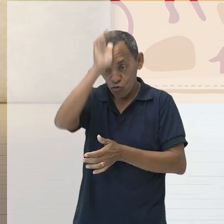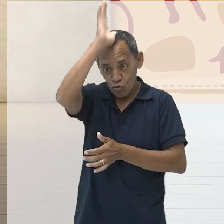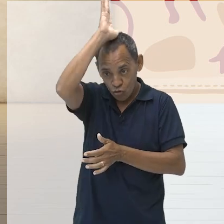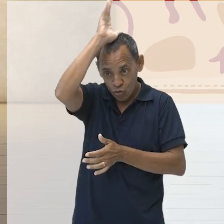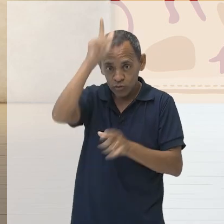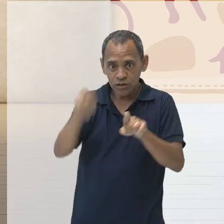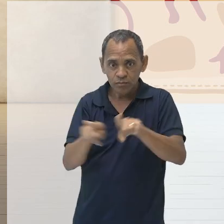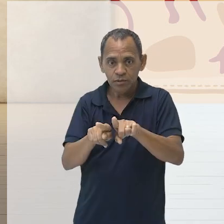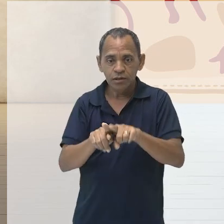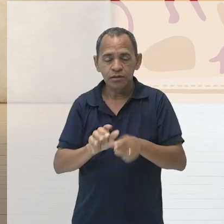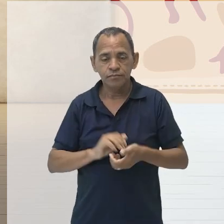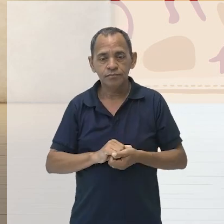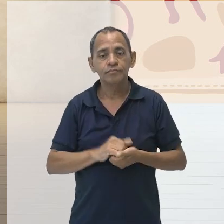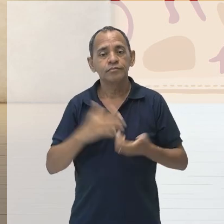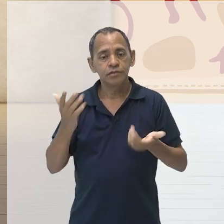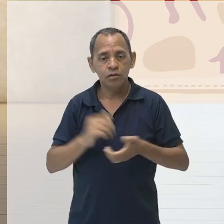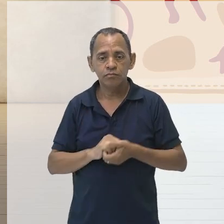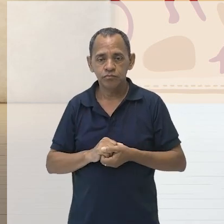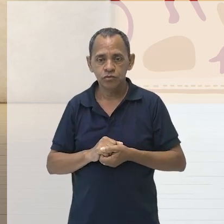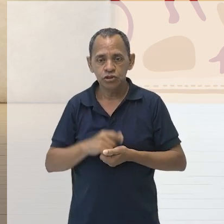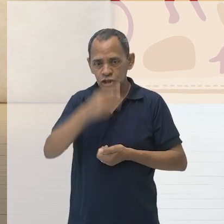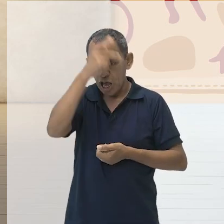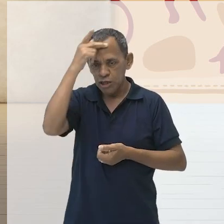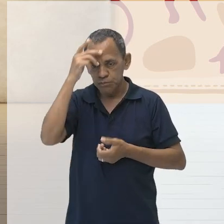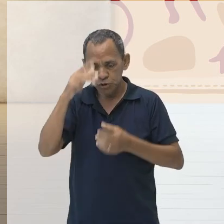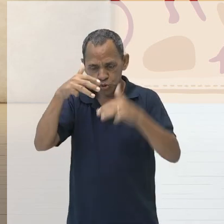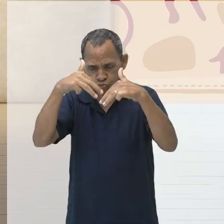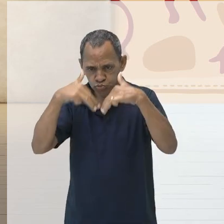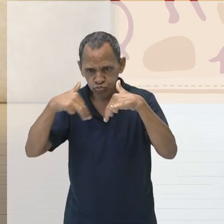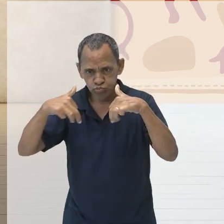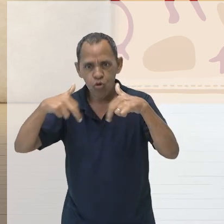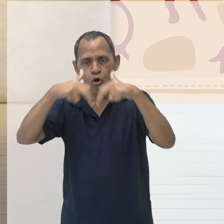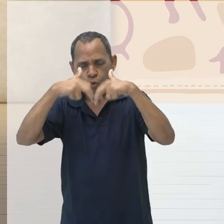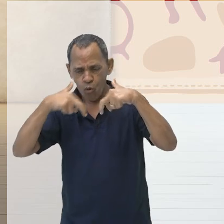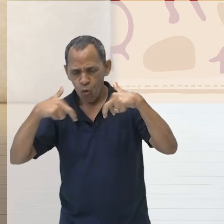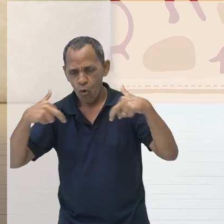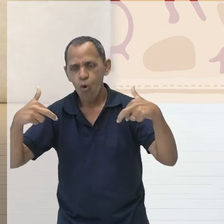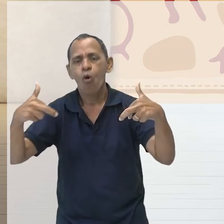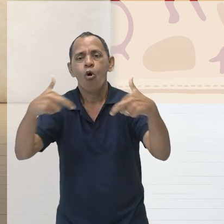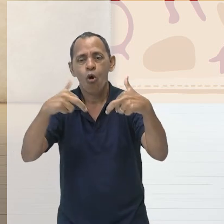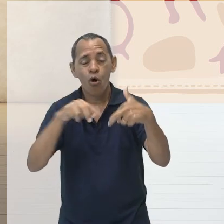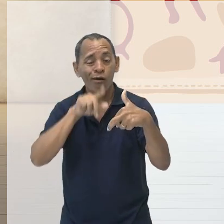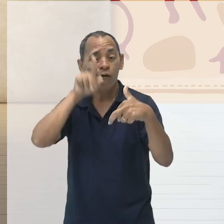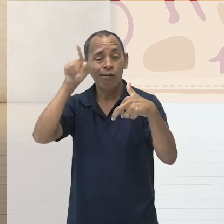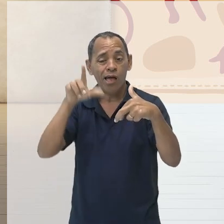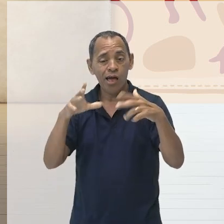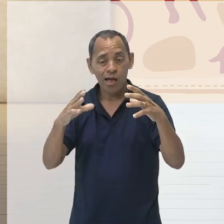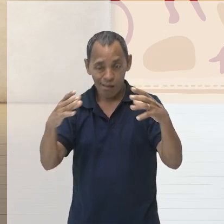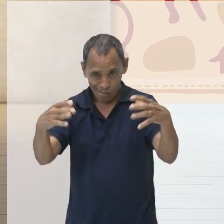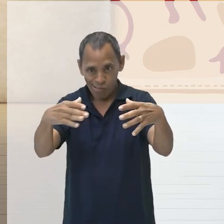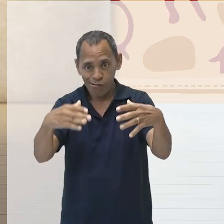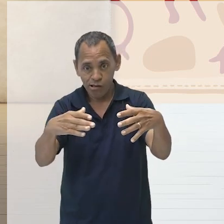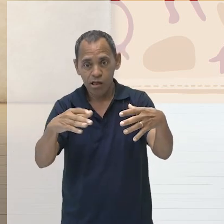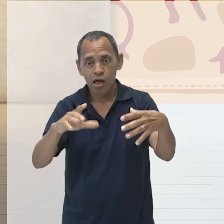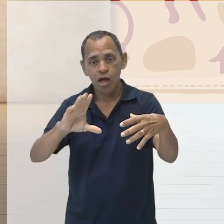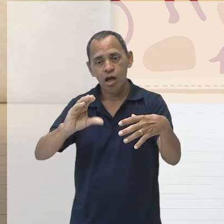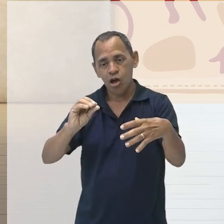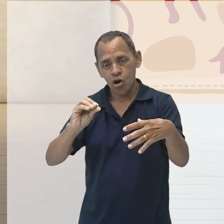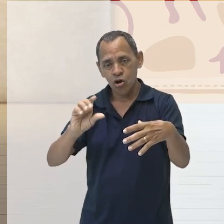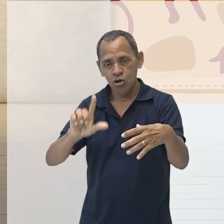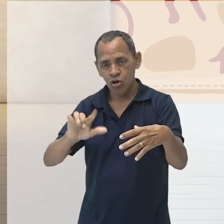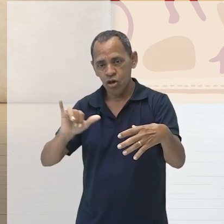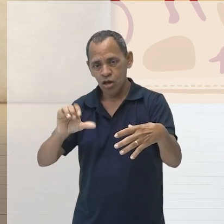As pessoas, elas se aglomeravam lá no Coliseu para assistir essas lutas. E como eu disse a